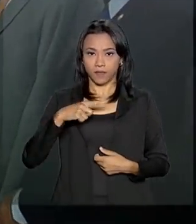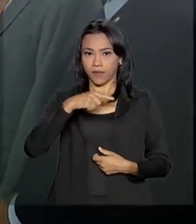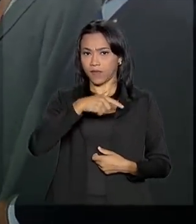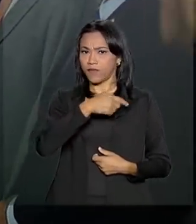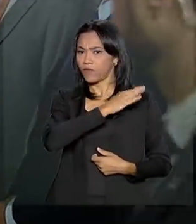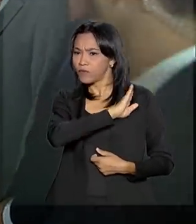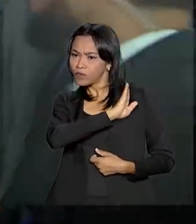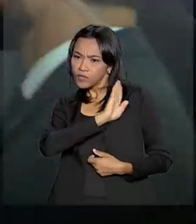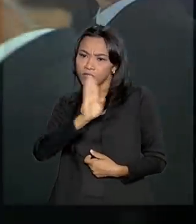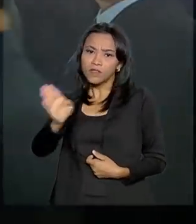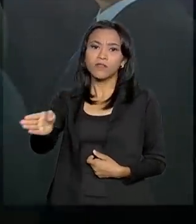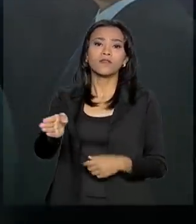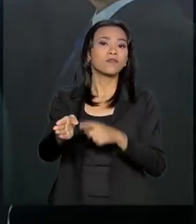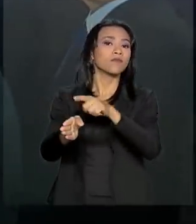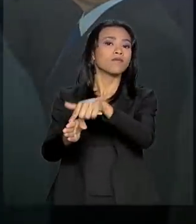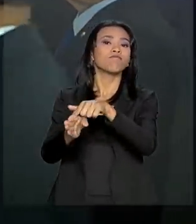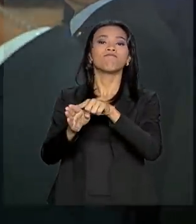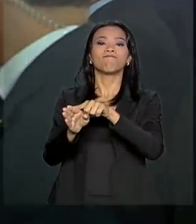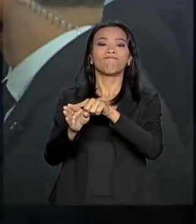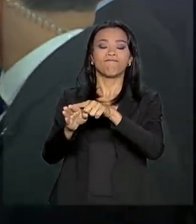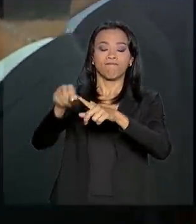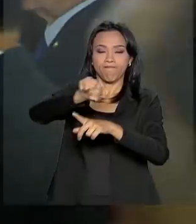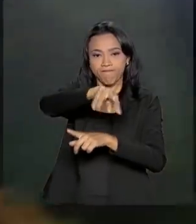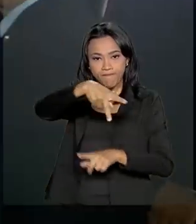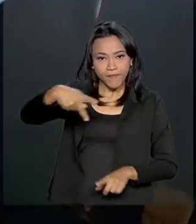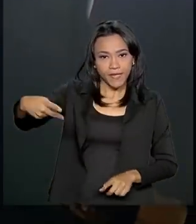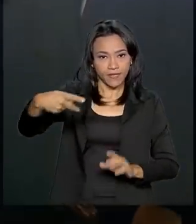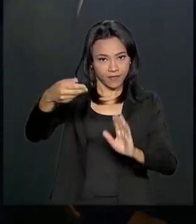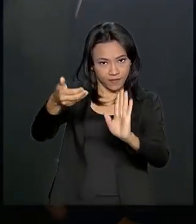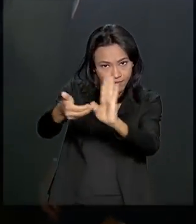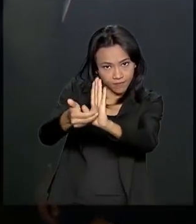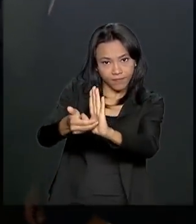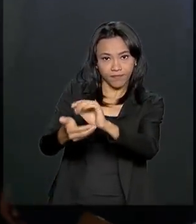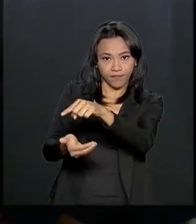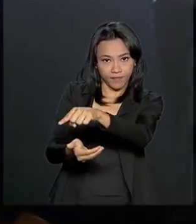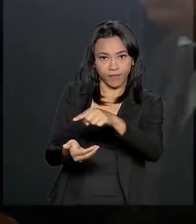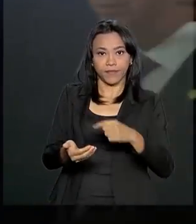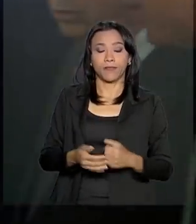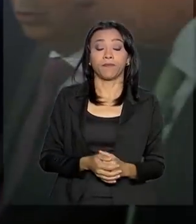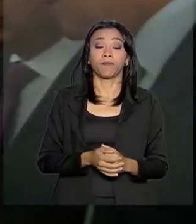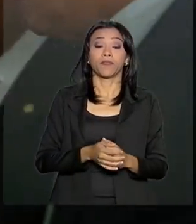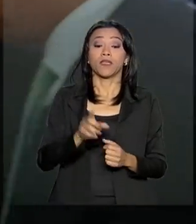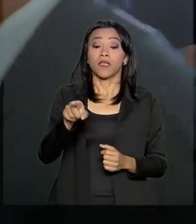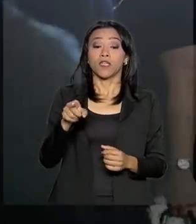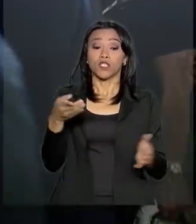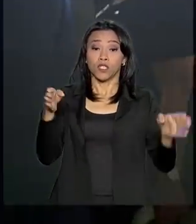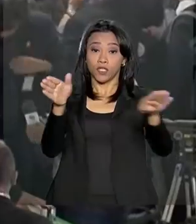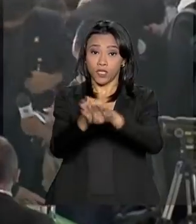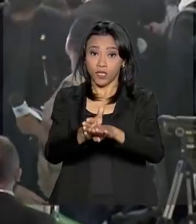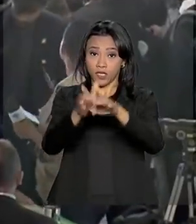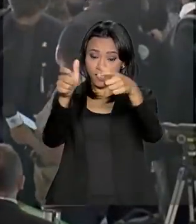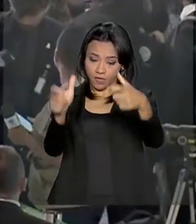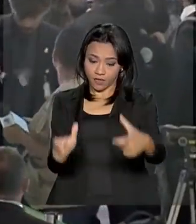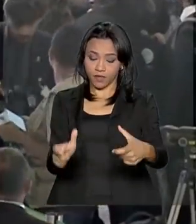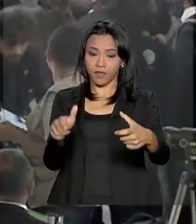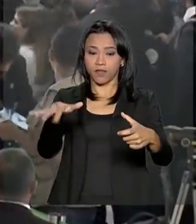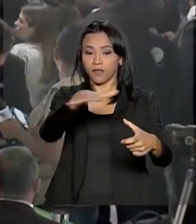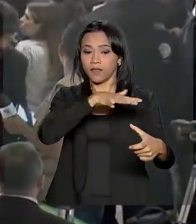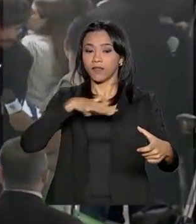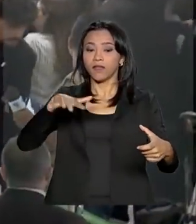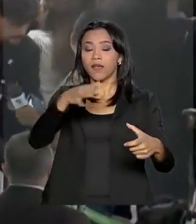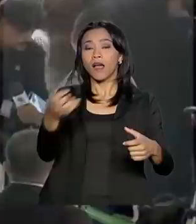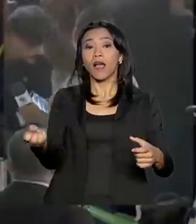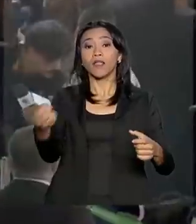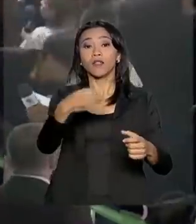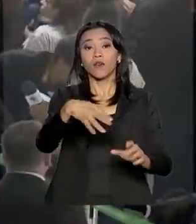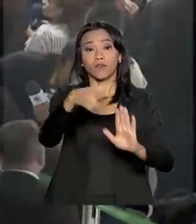foram direto para a presidência da Câmara dos Deputados. Ao chegar aqui na Câmara dos Deputados, a nova